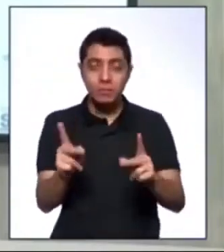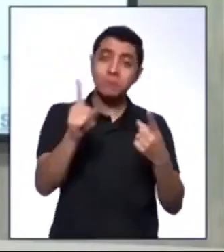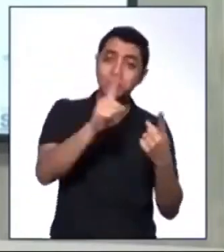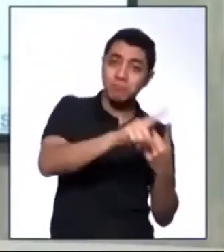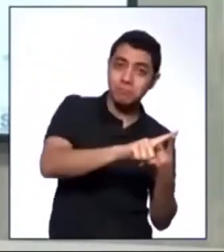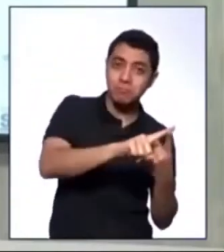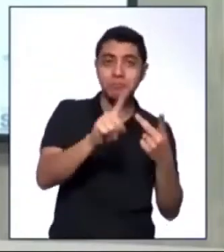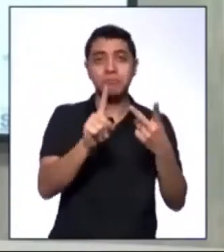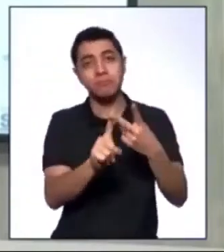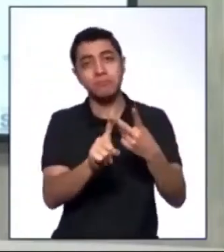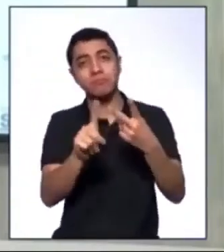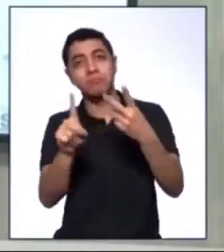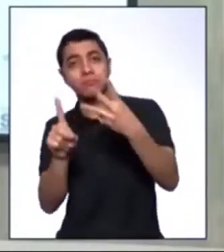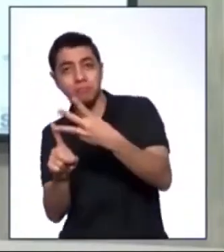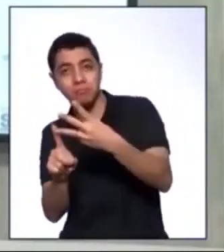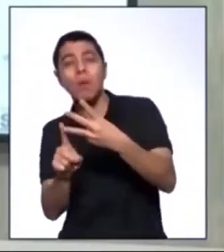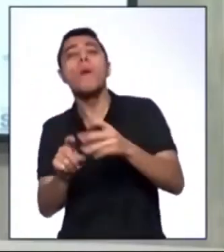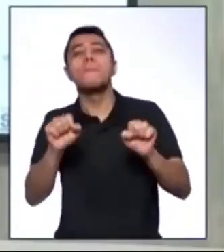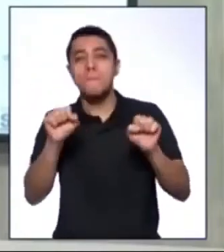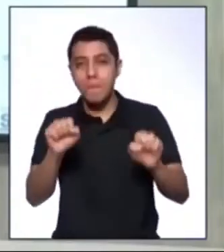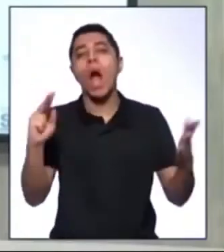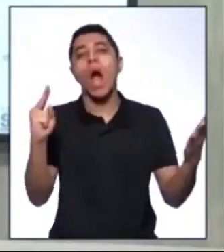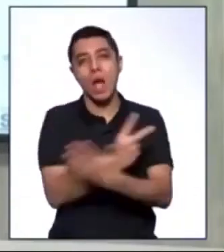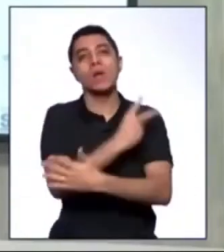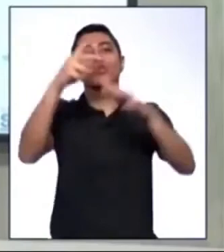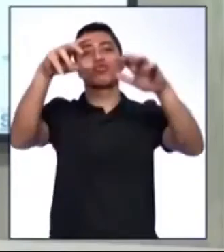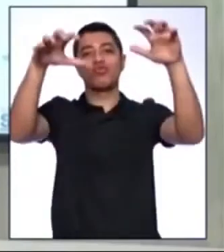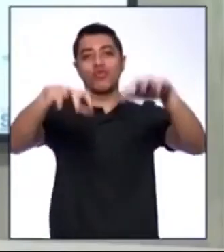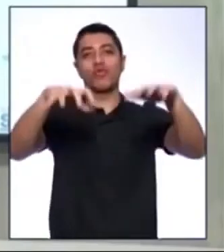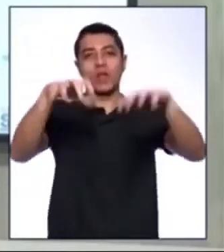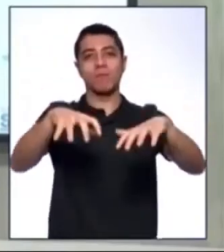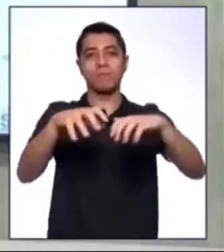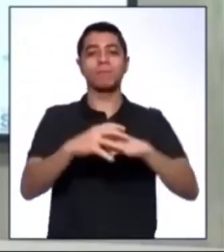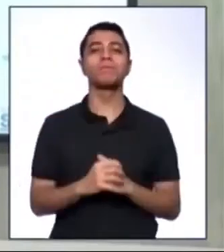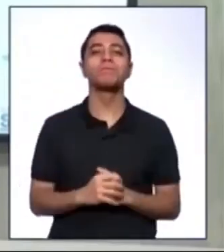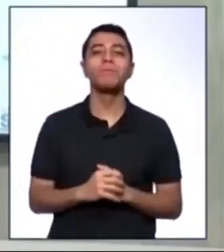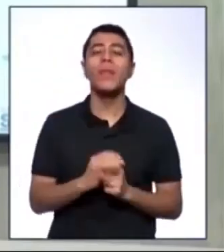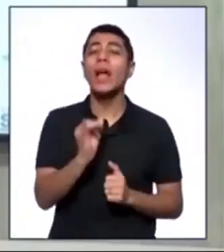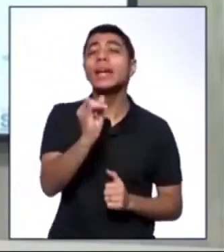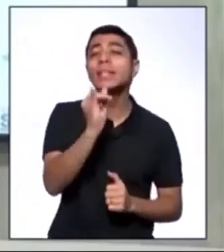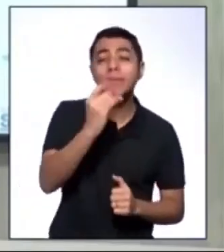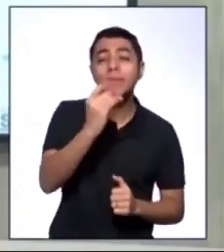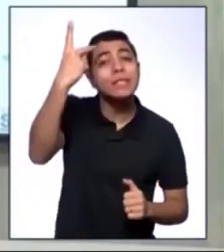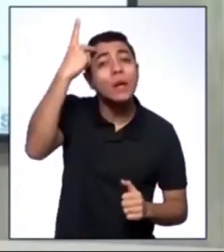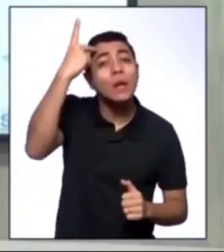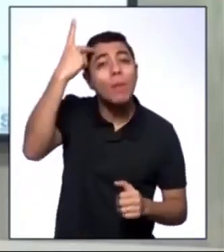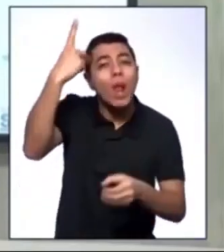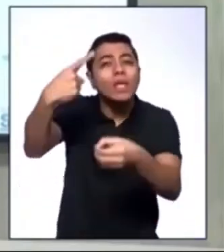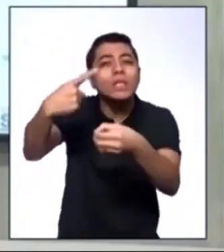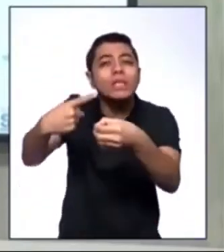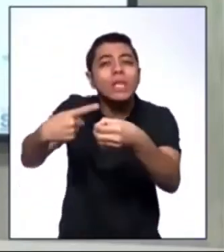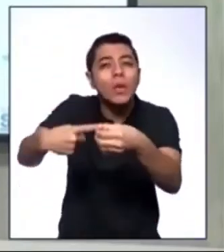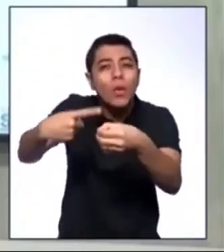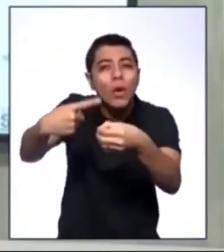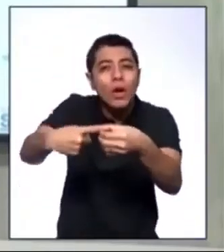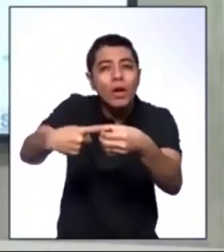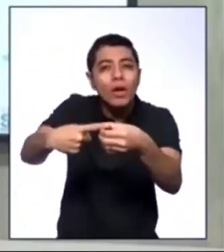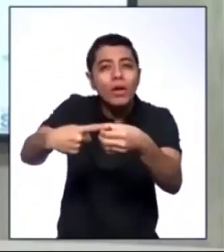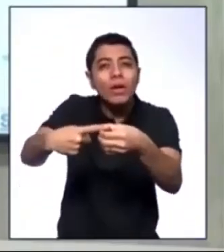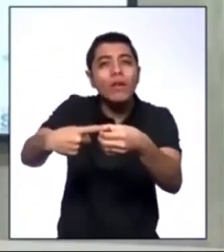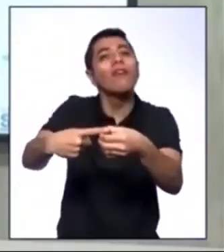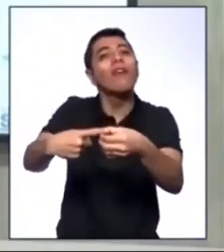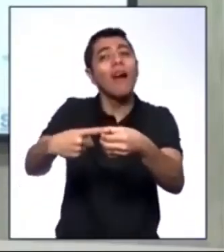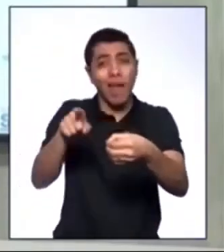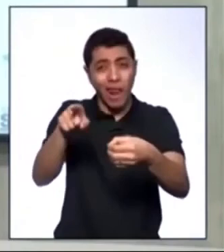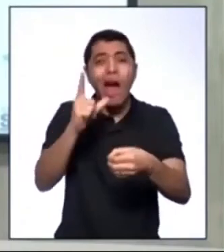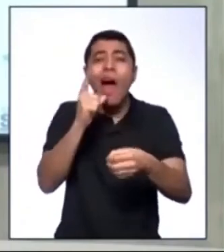orográficas, ou pode ser por movimentos convectivos. Por exemplo, galera, o interior do estado de São Paulo não tem umidade suficiente para gerar